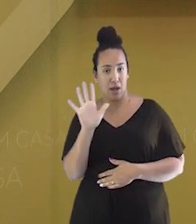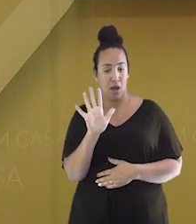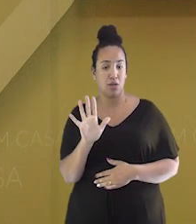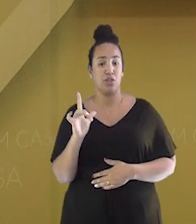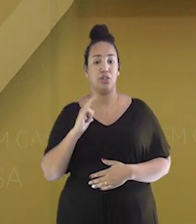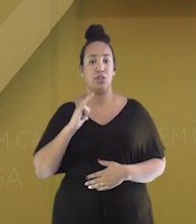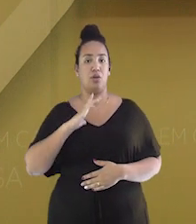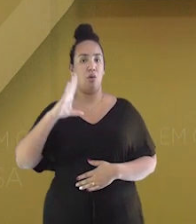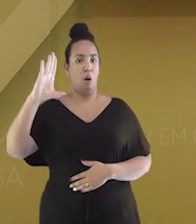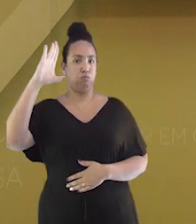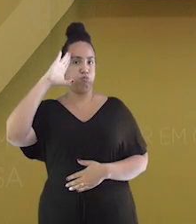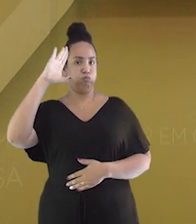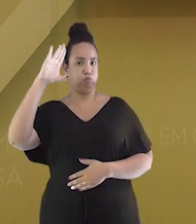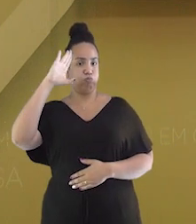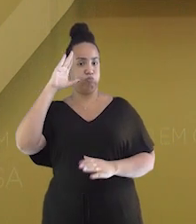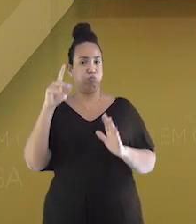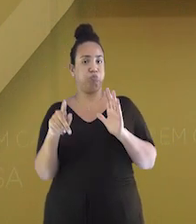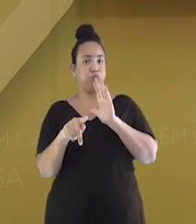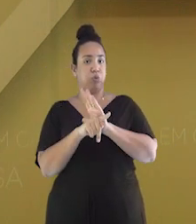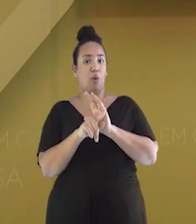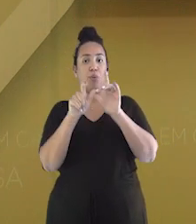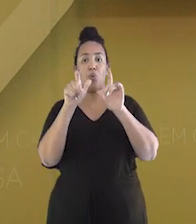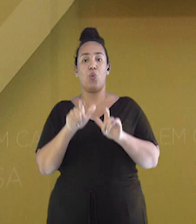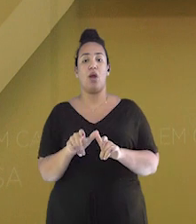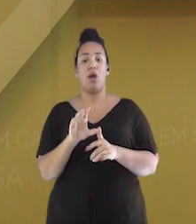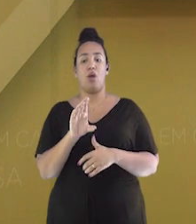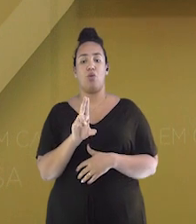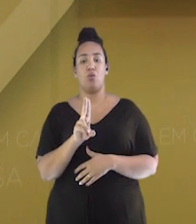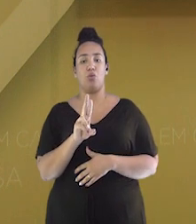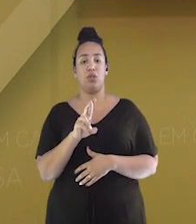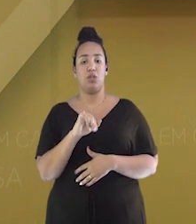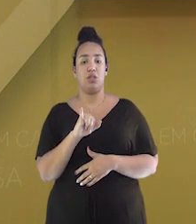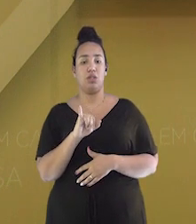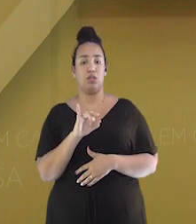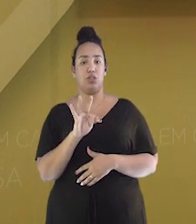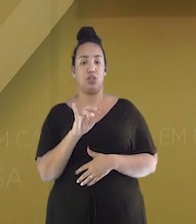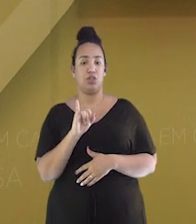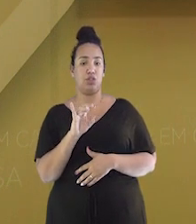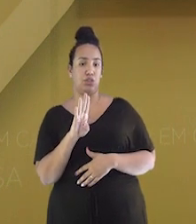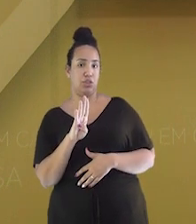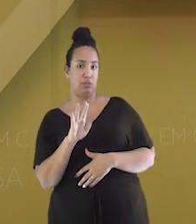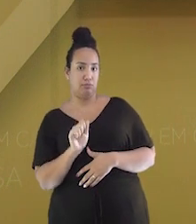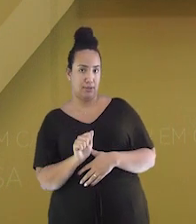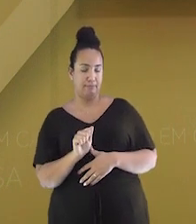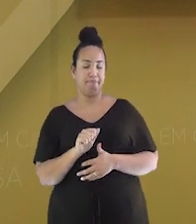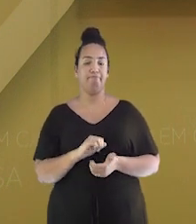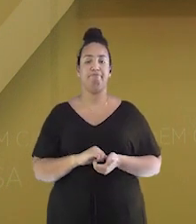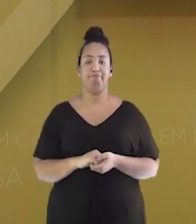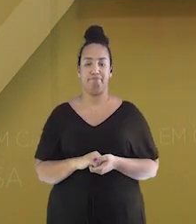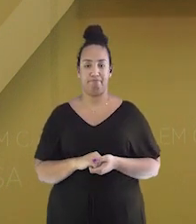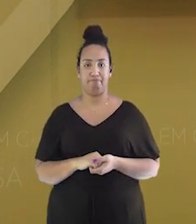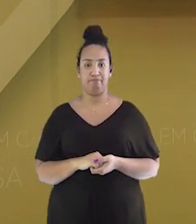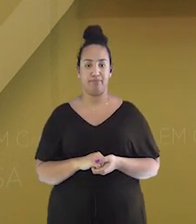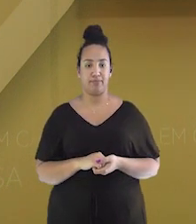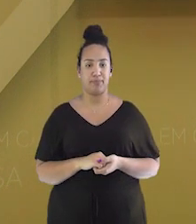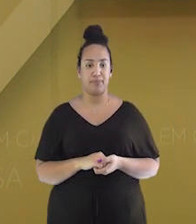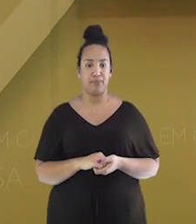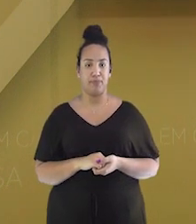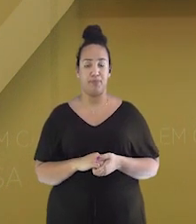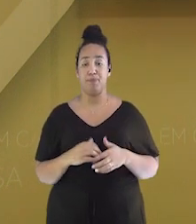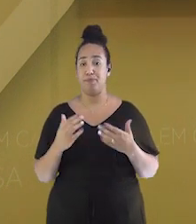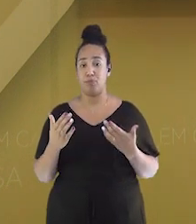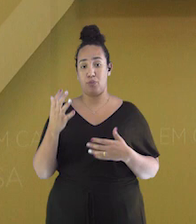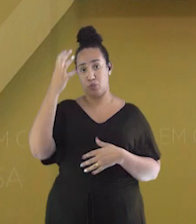ver soldados da província de Curitiba escoltando os prisioneiros nativos. O rei português João